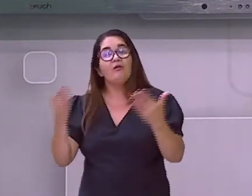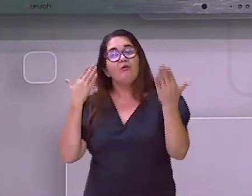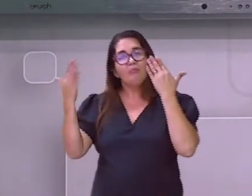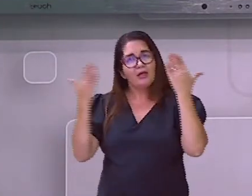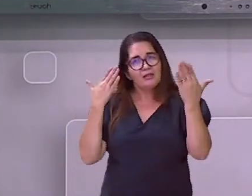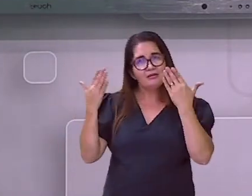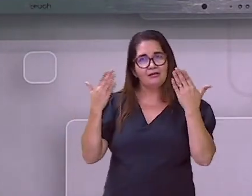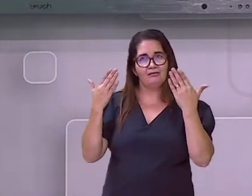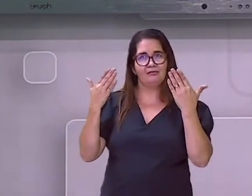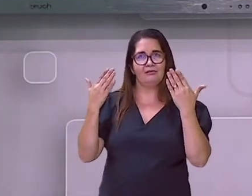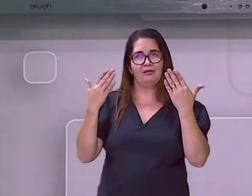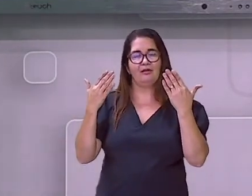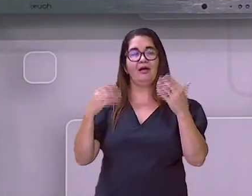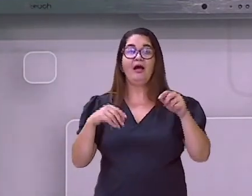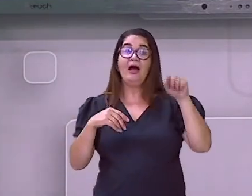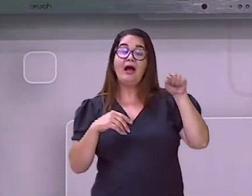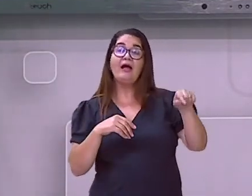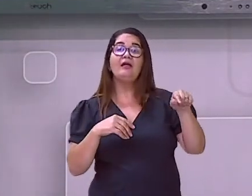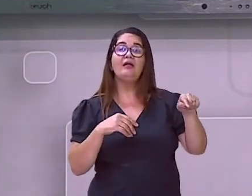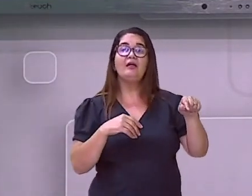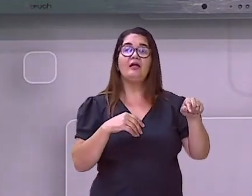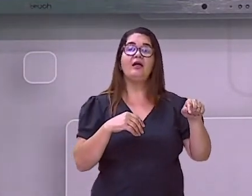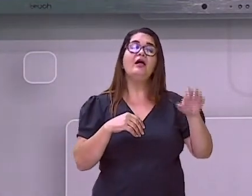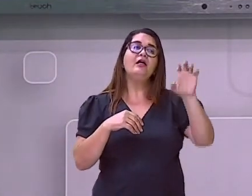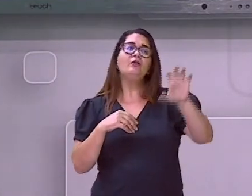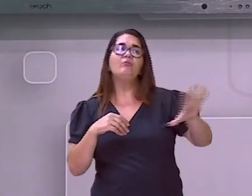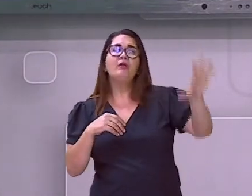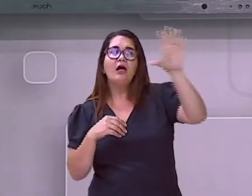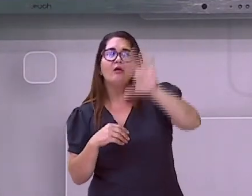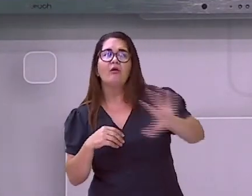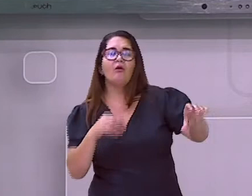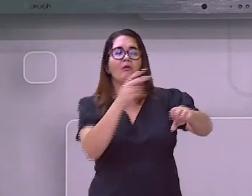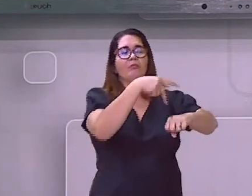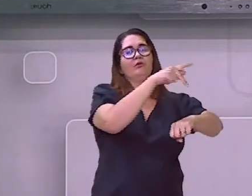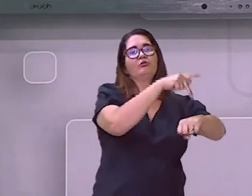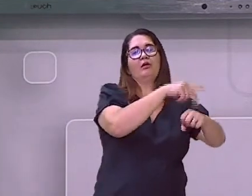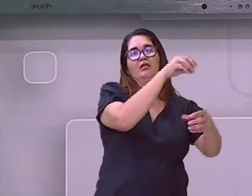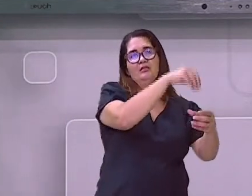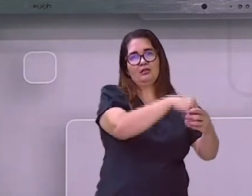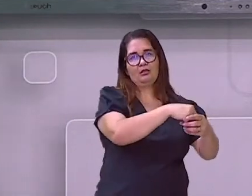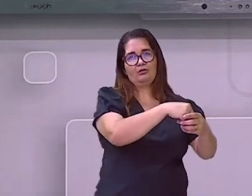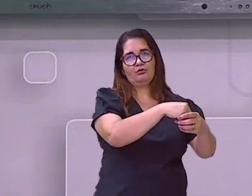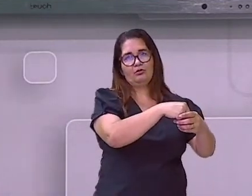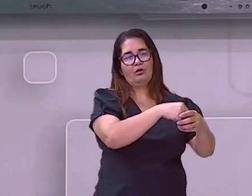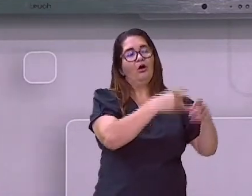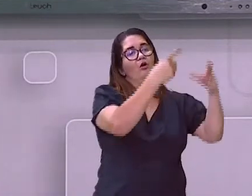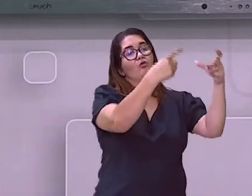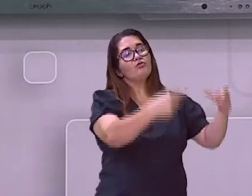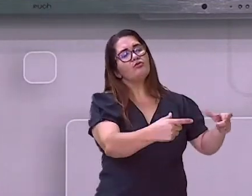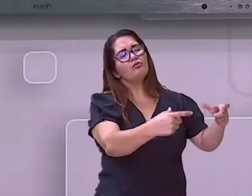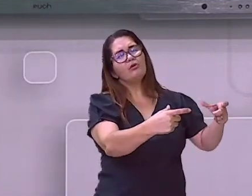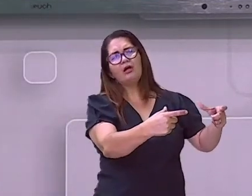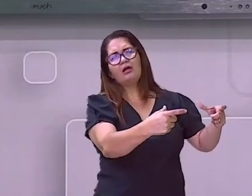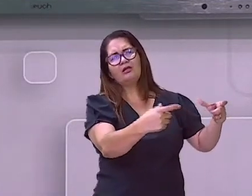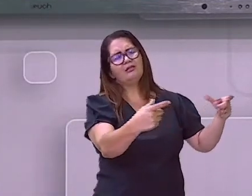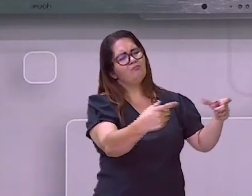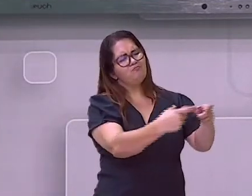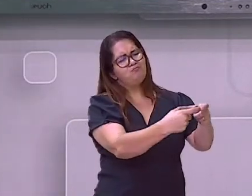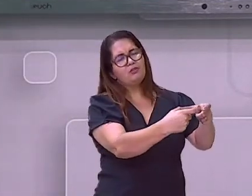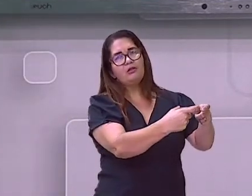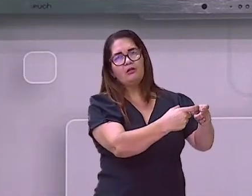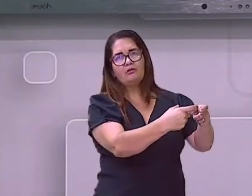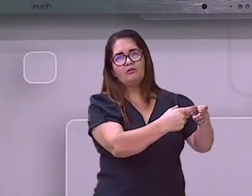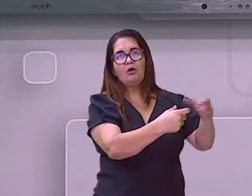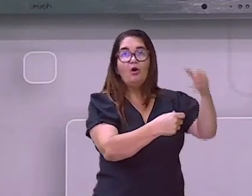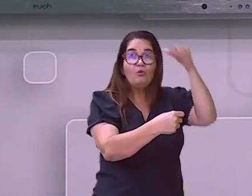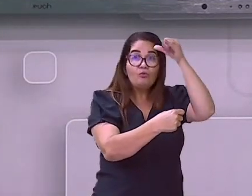valor, tá? Às vezes no supermercado você chega e você vê uma palavrinha